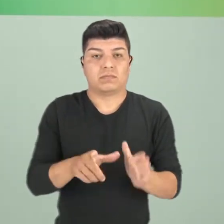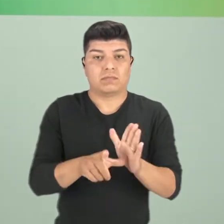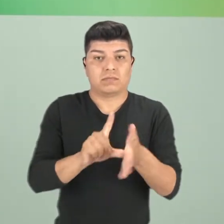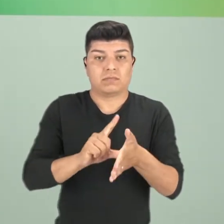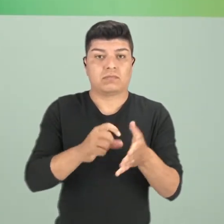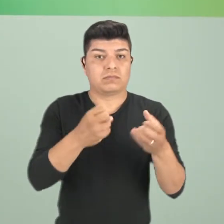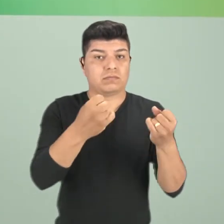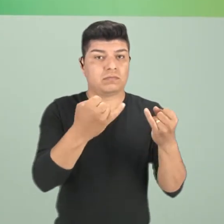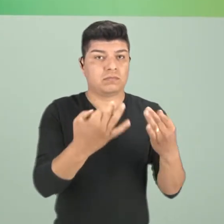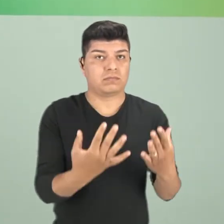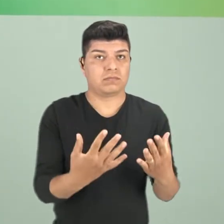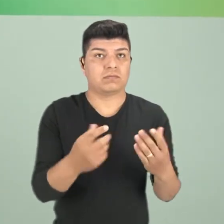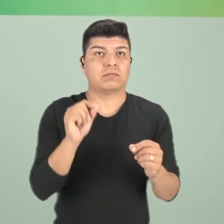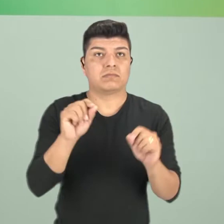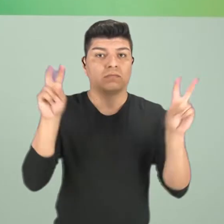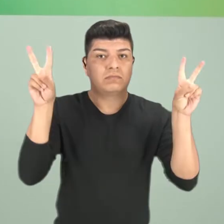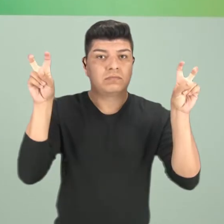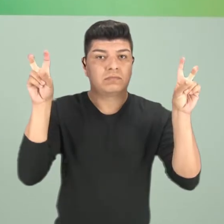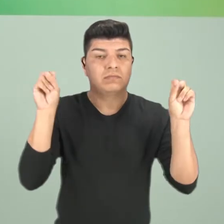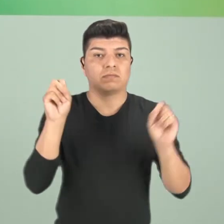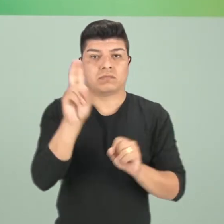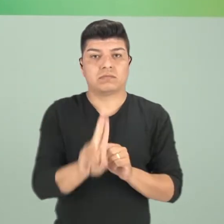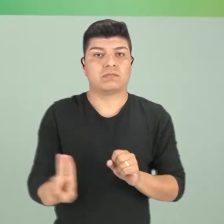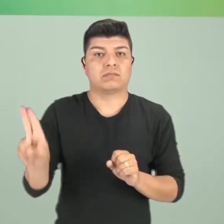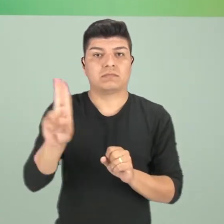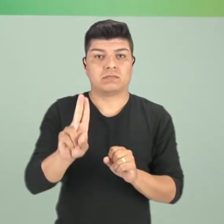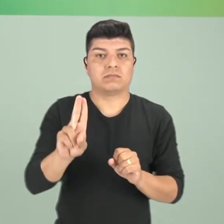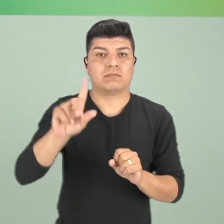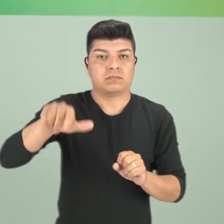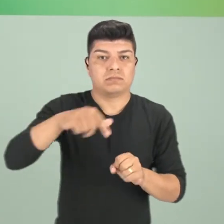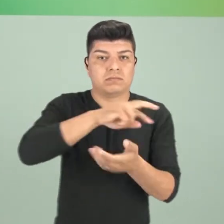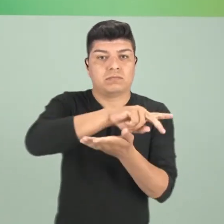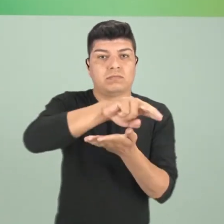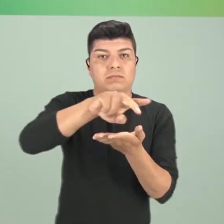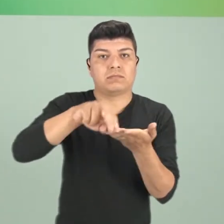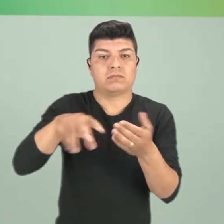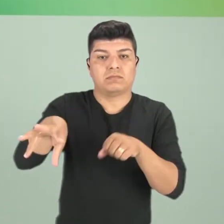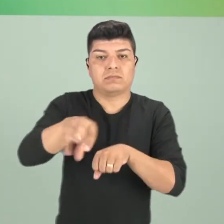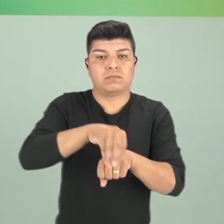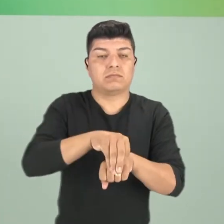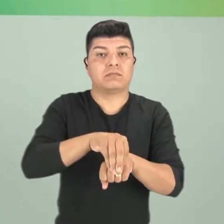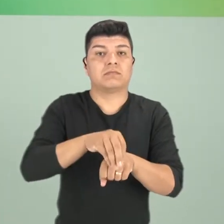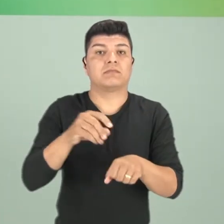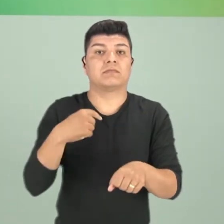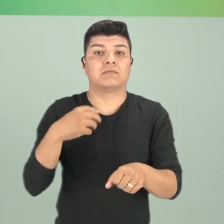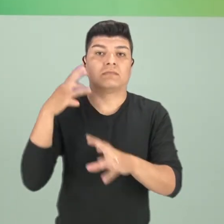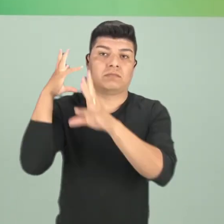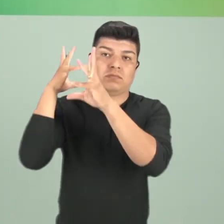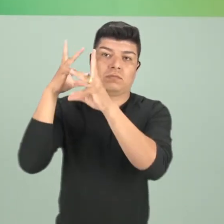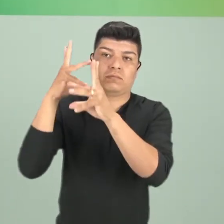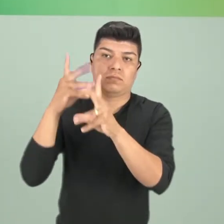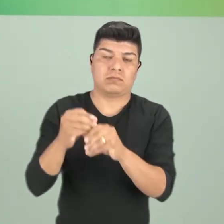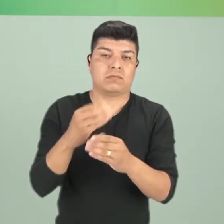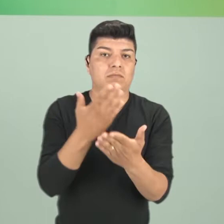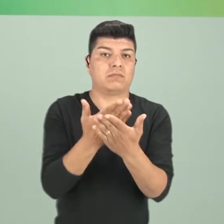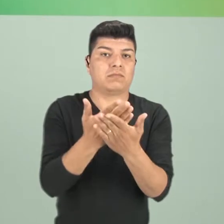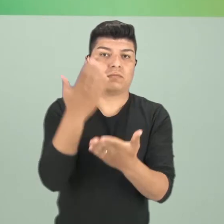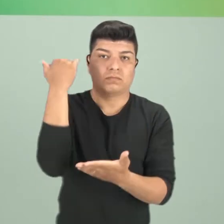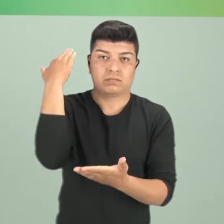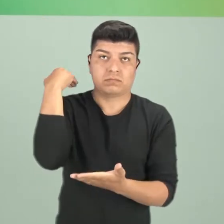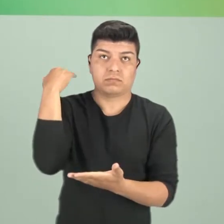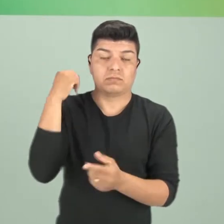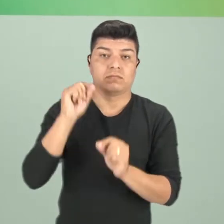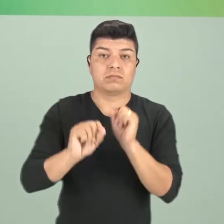de falar sobre a proporcionalidade das aplicações em outras áreas de conhecimento, nós vamos retomar as aulas